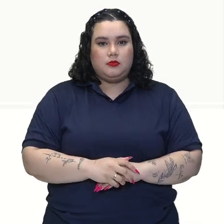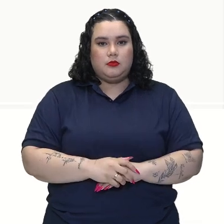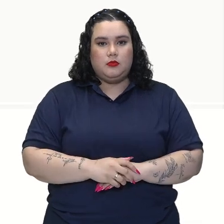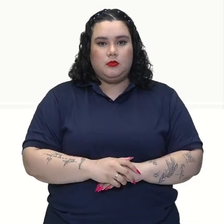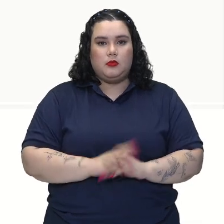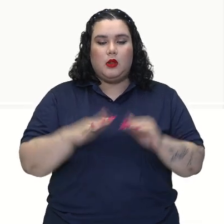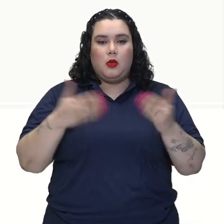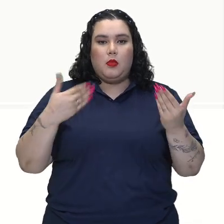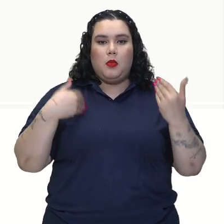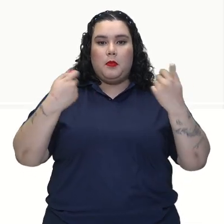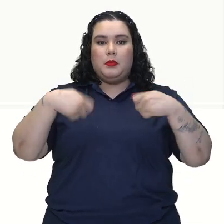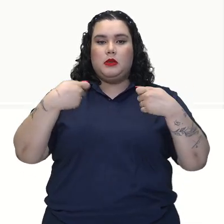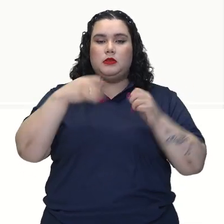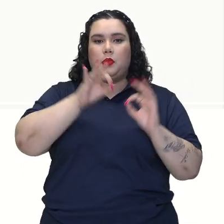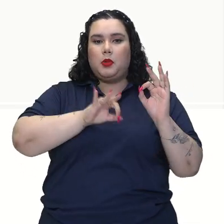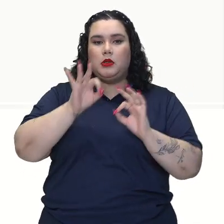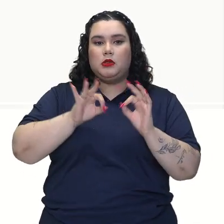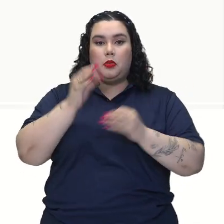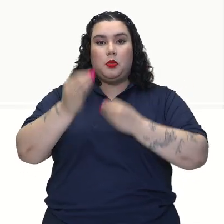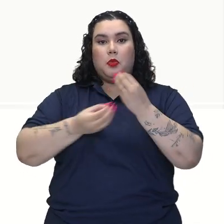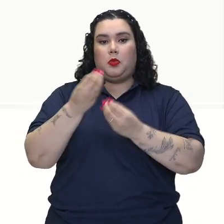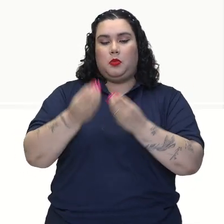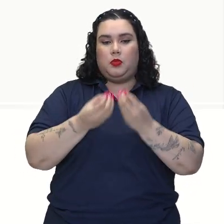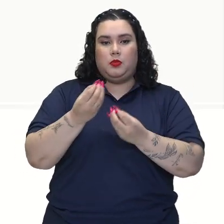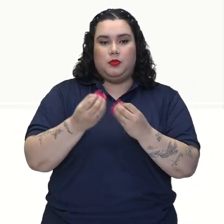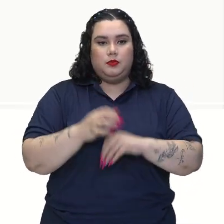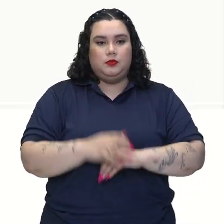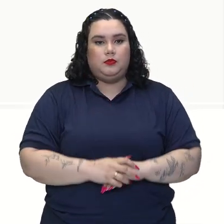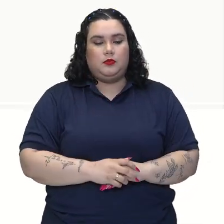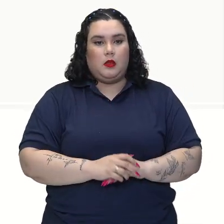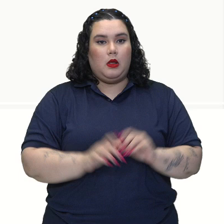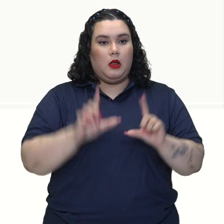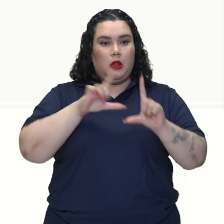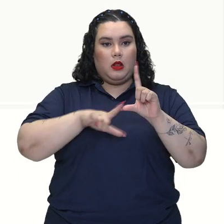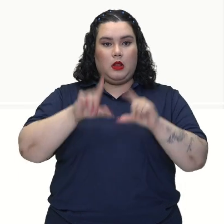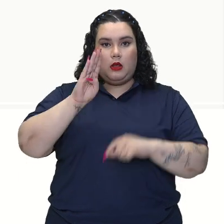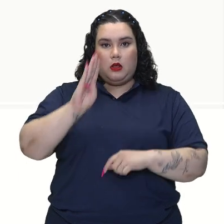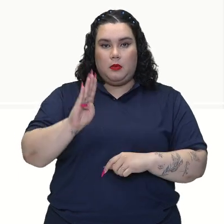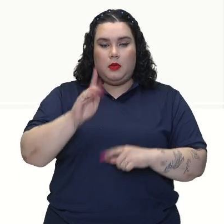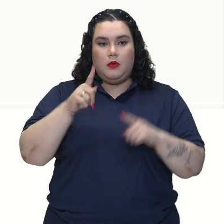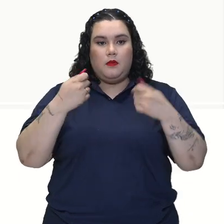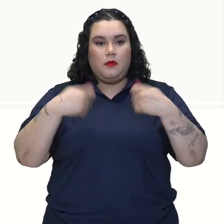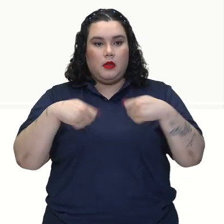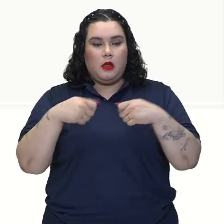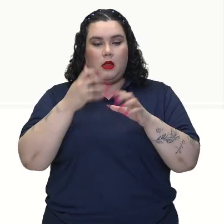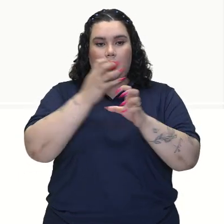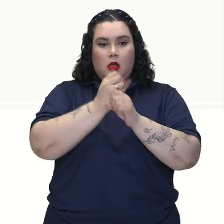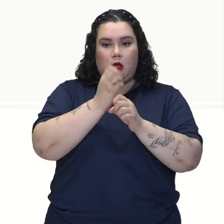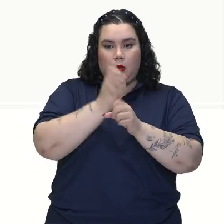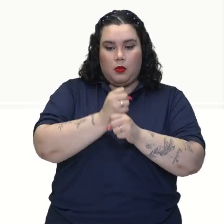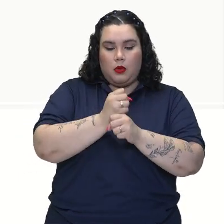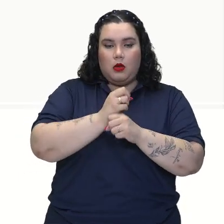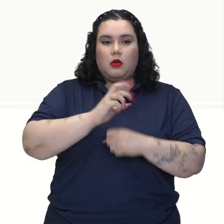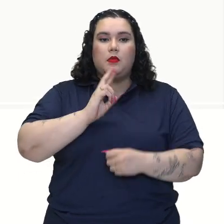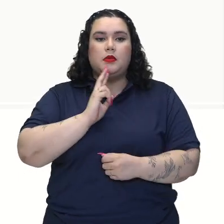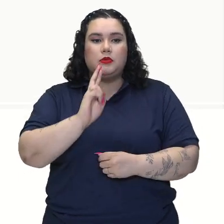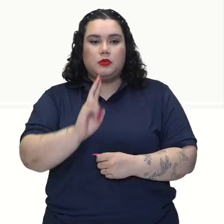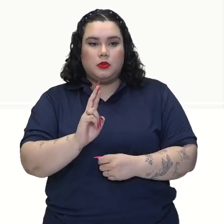é que eu devo fazer, professor? Na letra B, você vai calcular o resultado